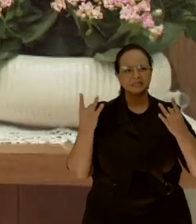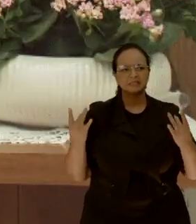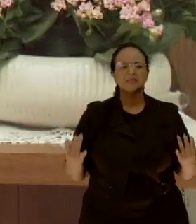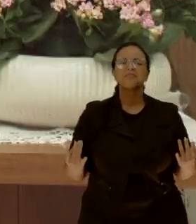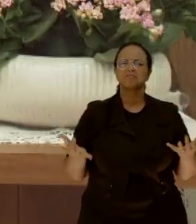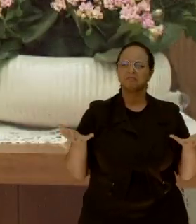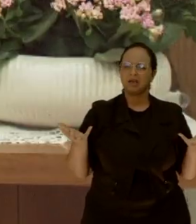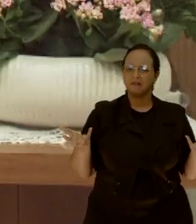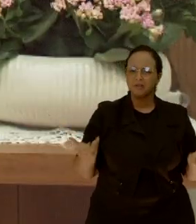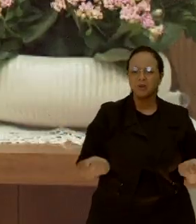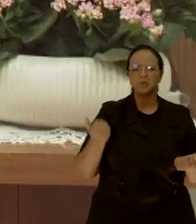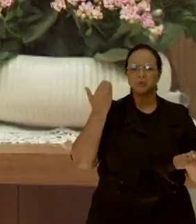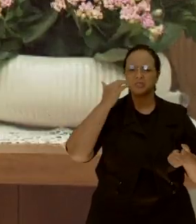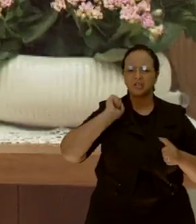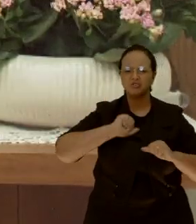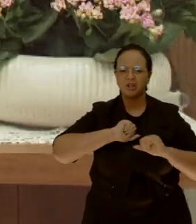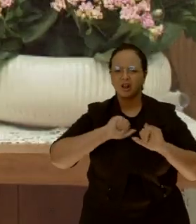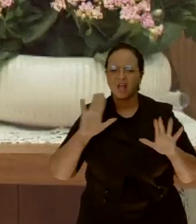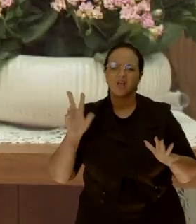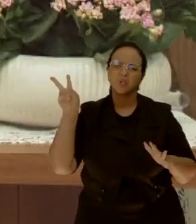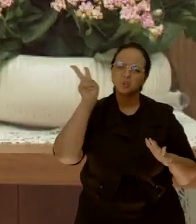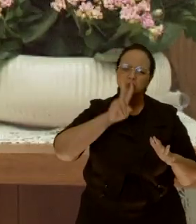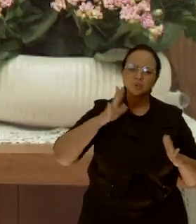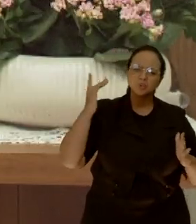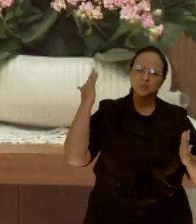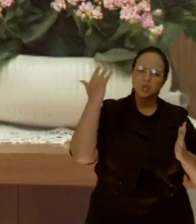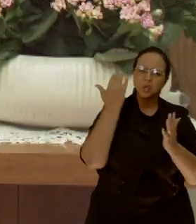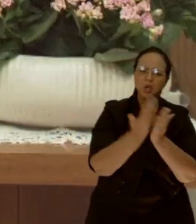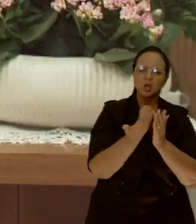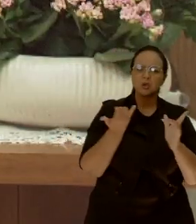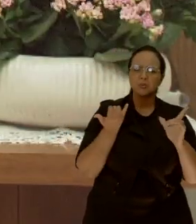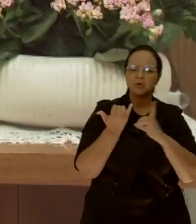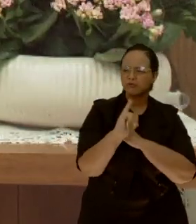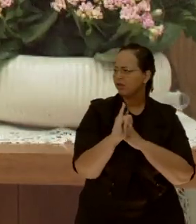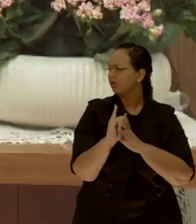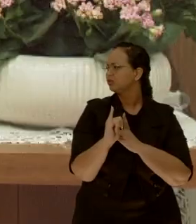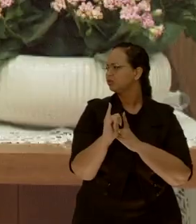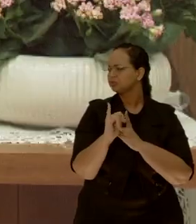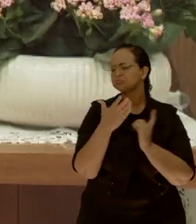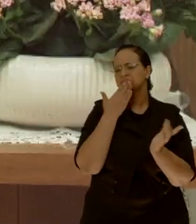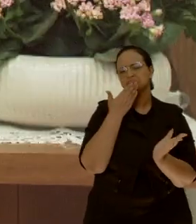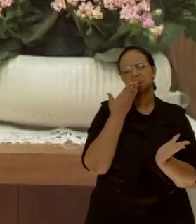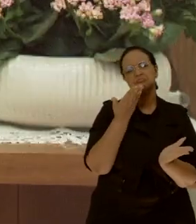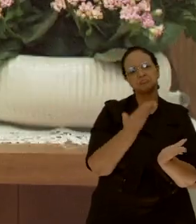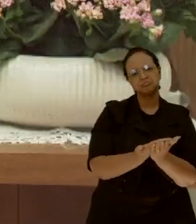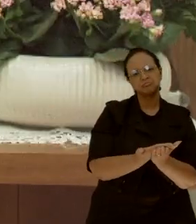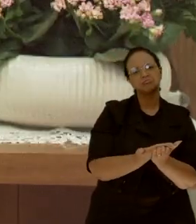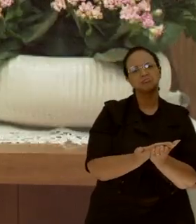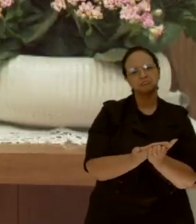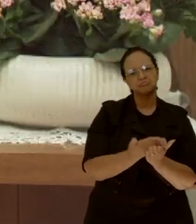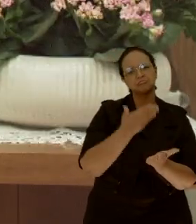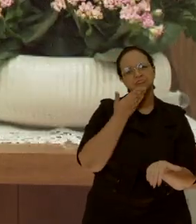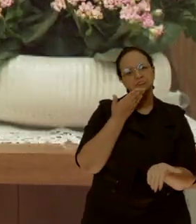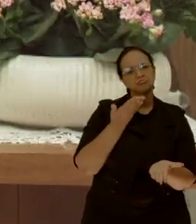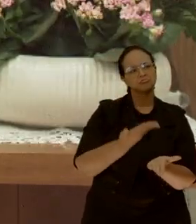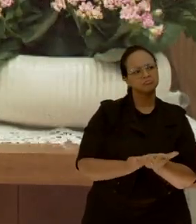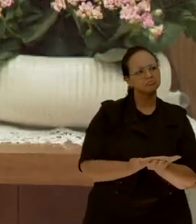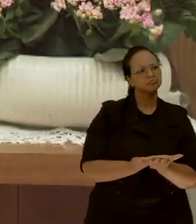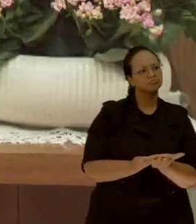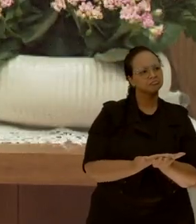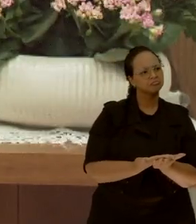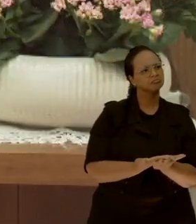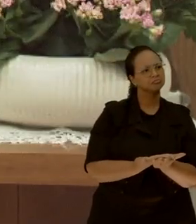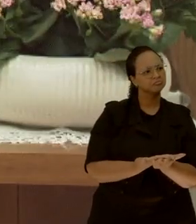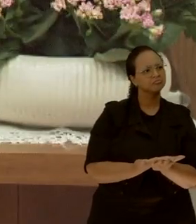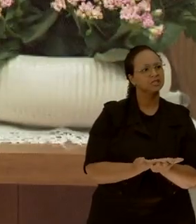limpo, claro, histórico, profético, uma coisa assim, fora do normal. Qual a